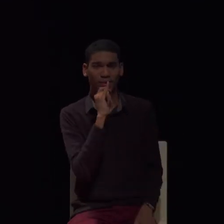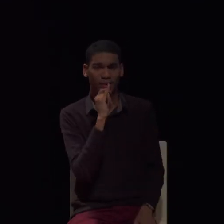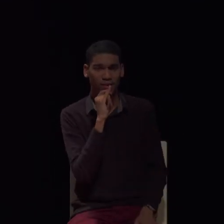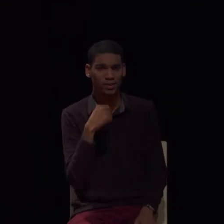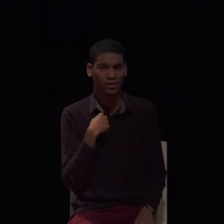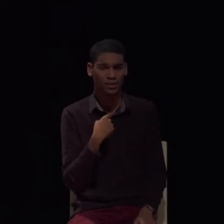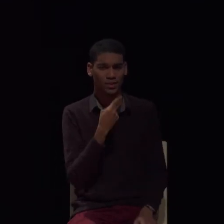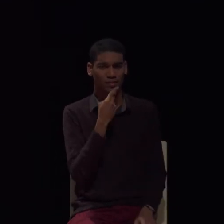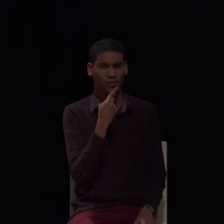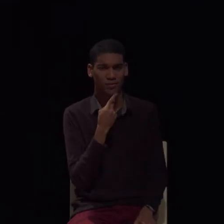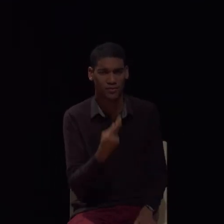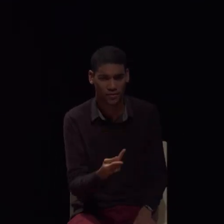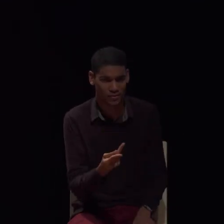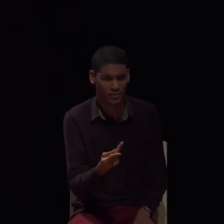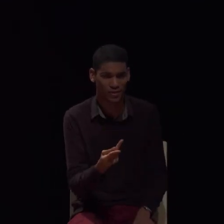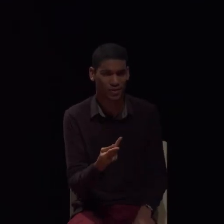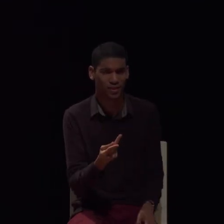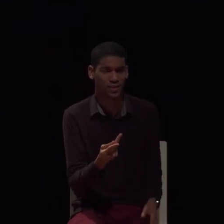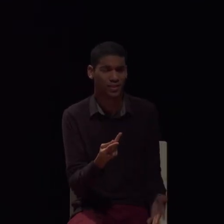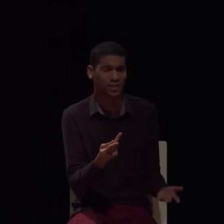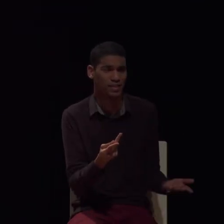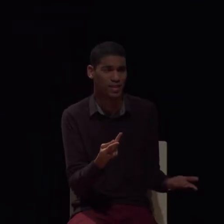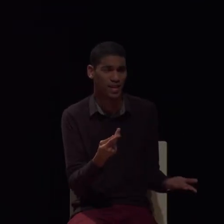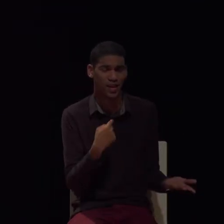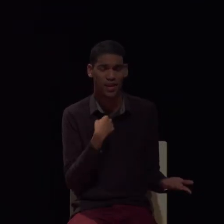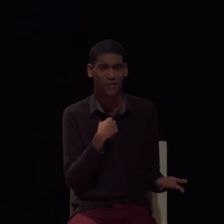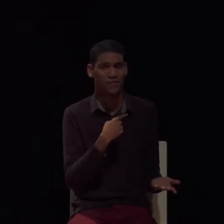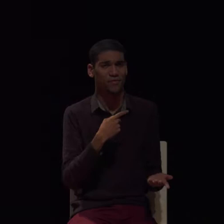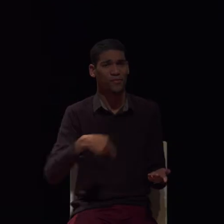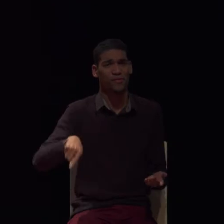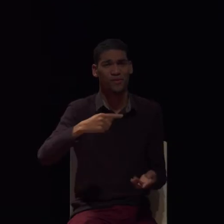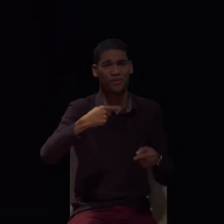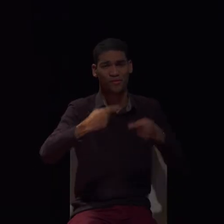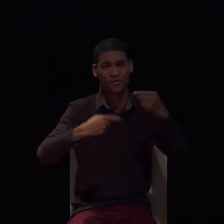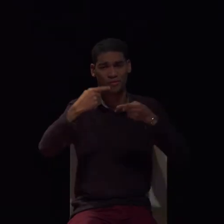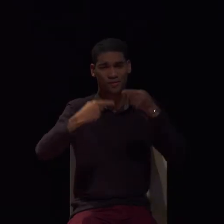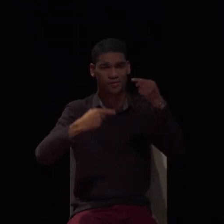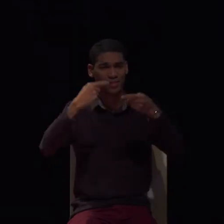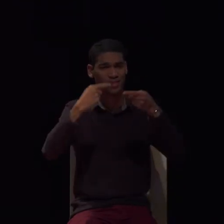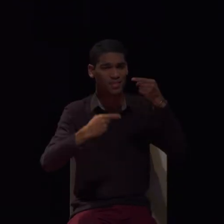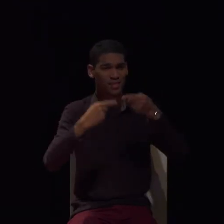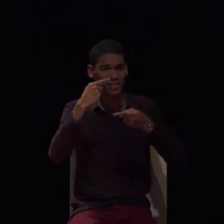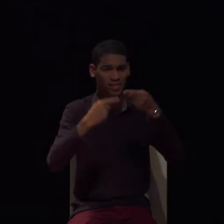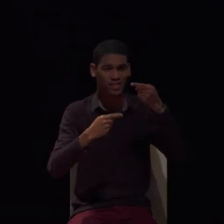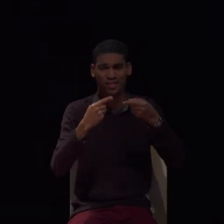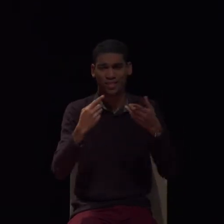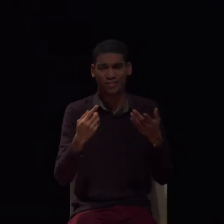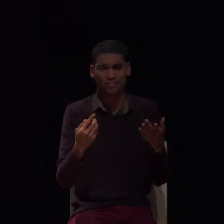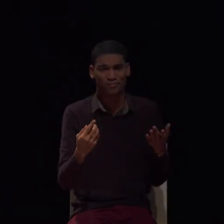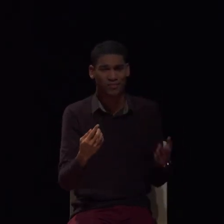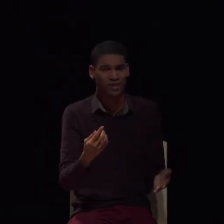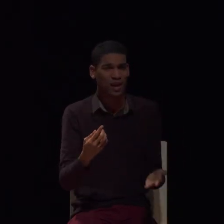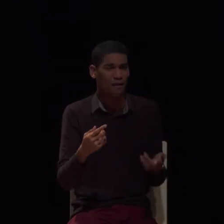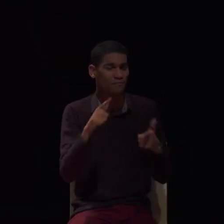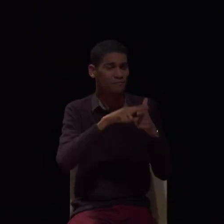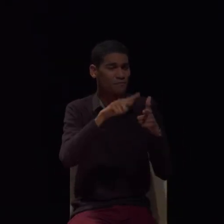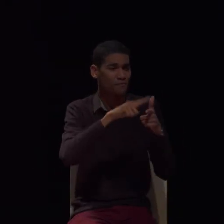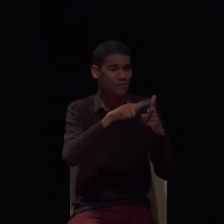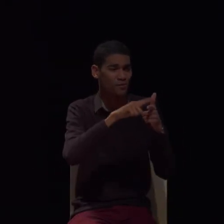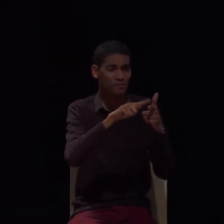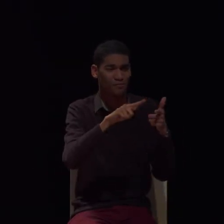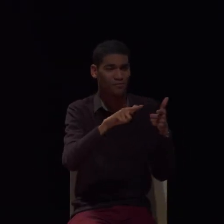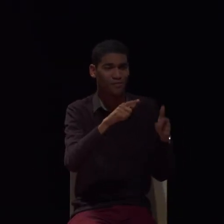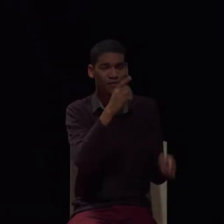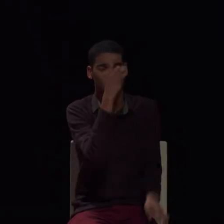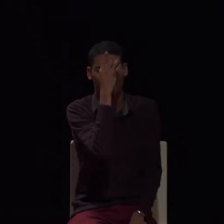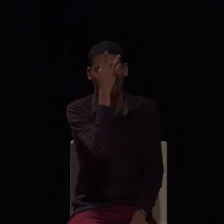vocês que eu estou trazendo que vou trazer que a gente vai discutir aqui possibilidades fáceis de resolver mas tem